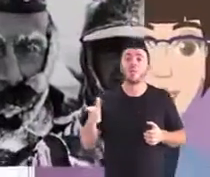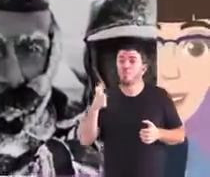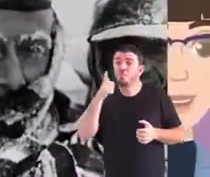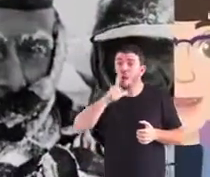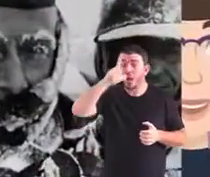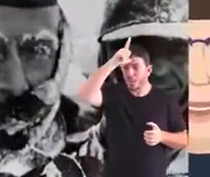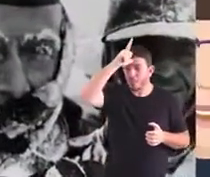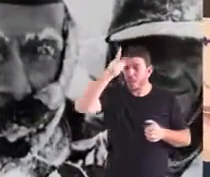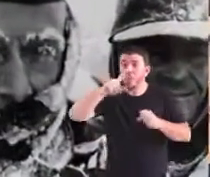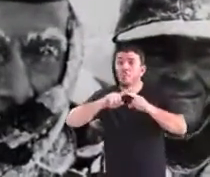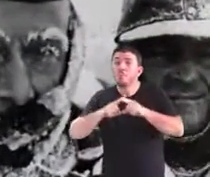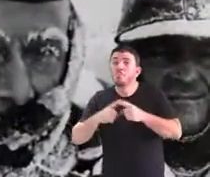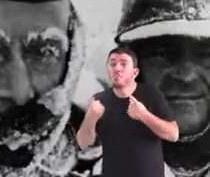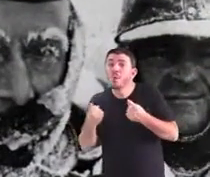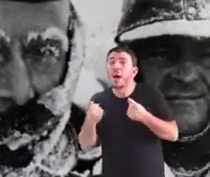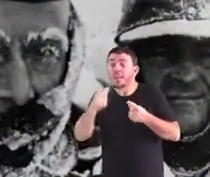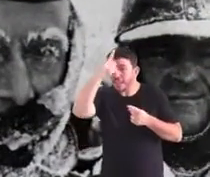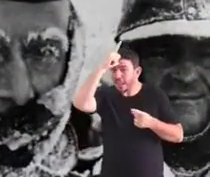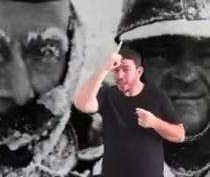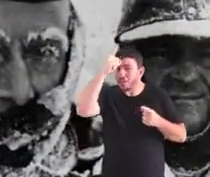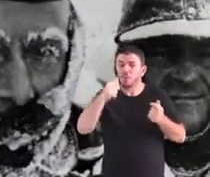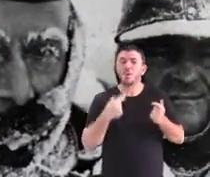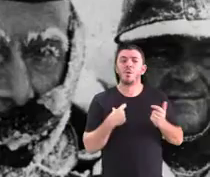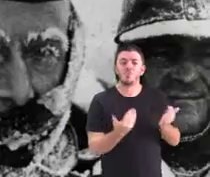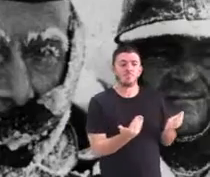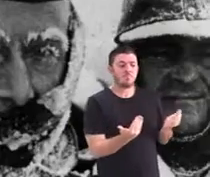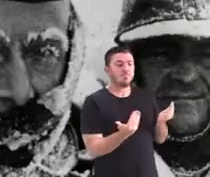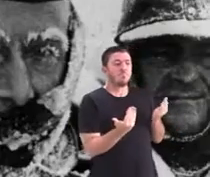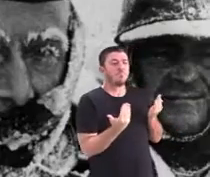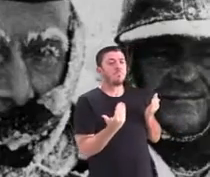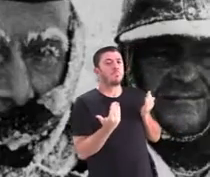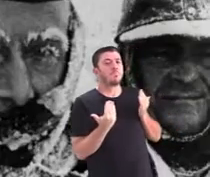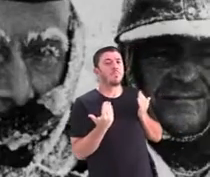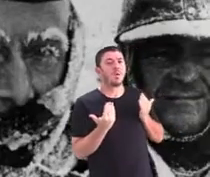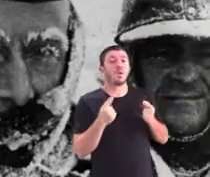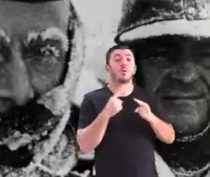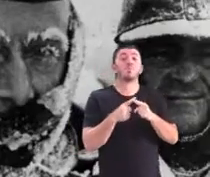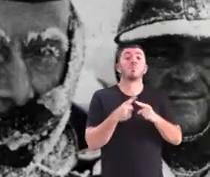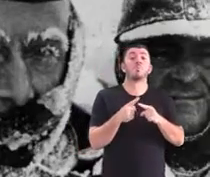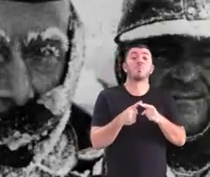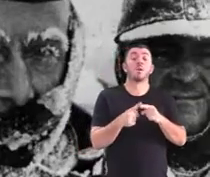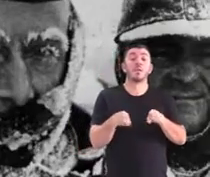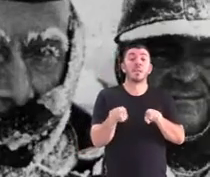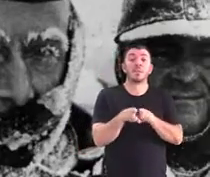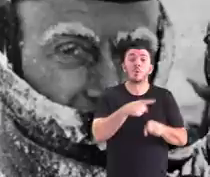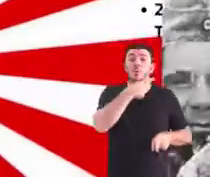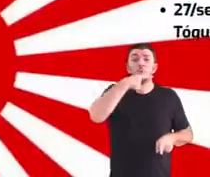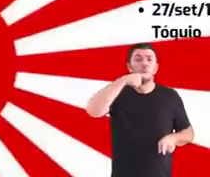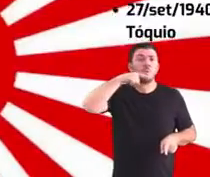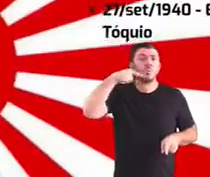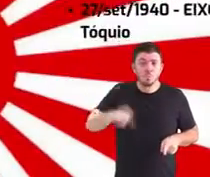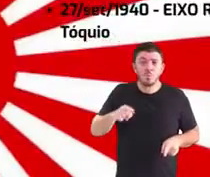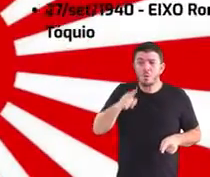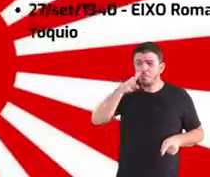os alemães foram obrigados a recuar devido ao inverno e à resistência soviética.